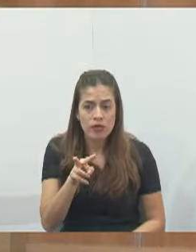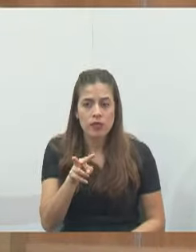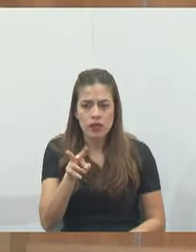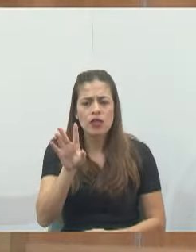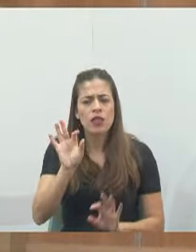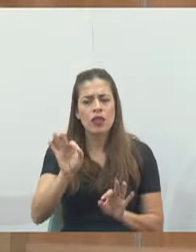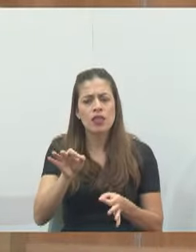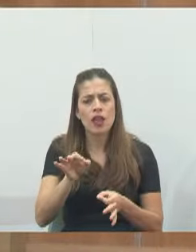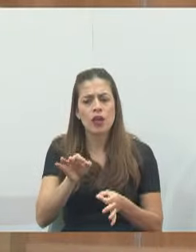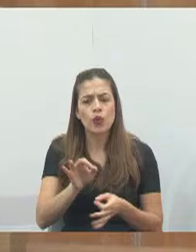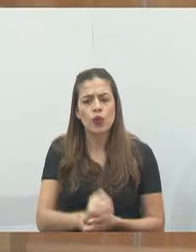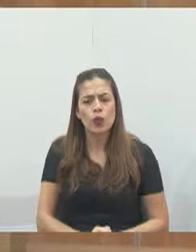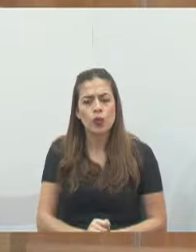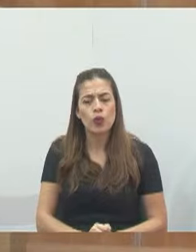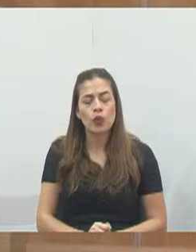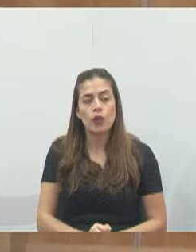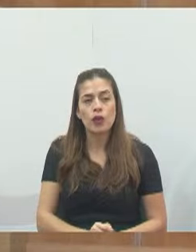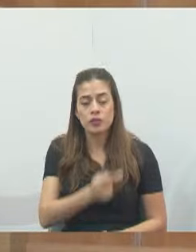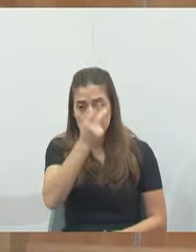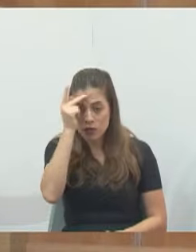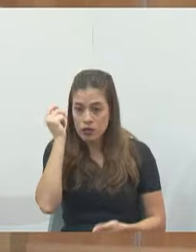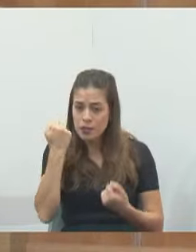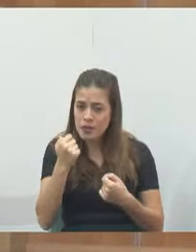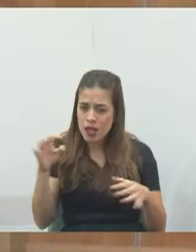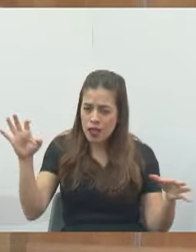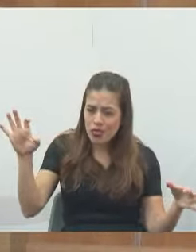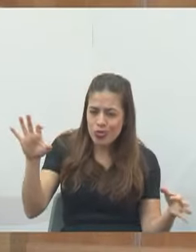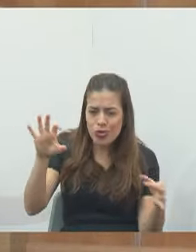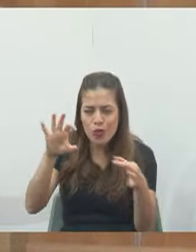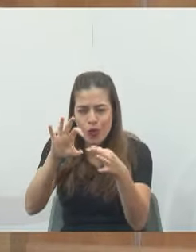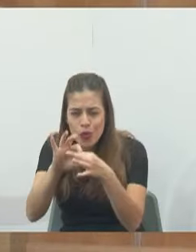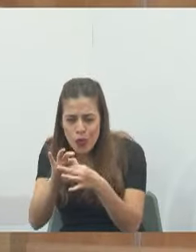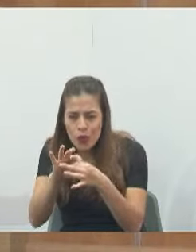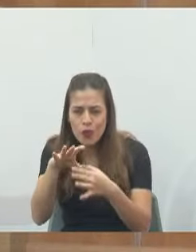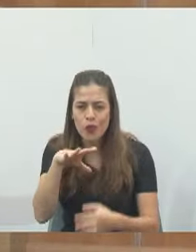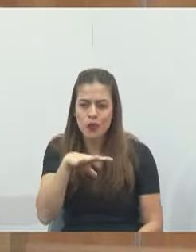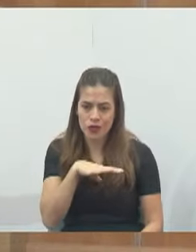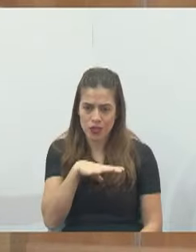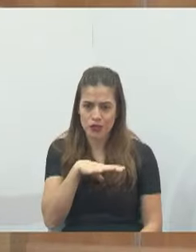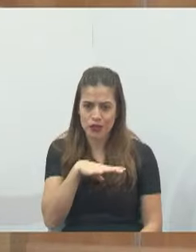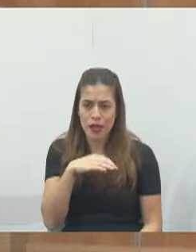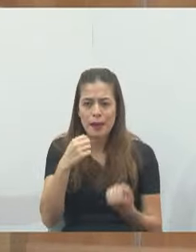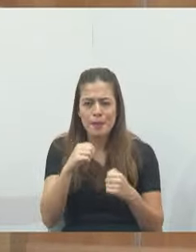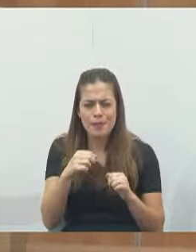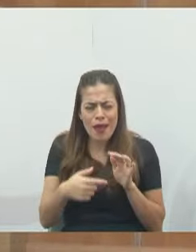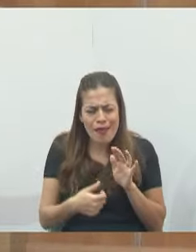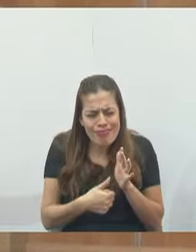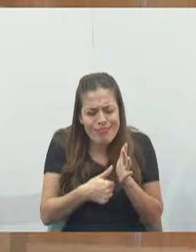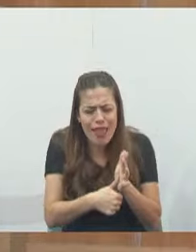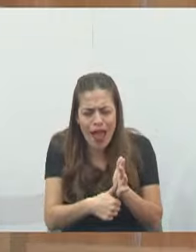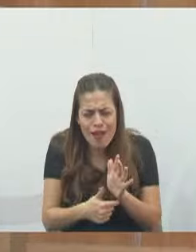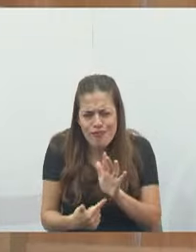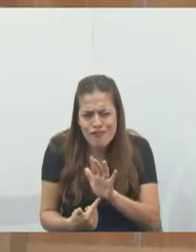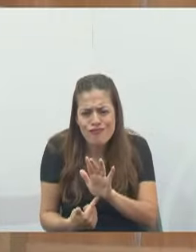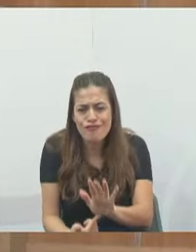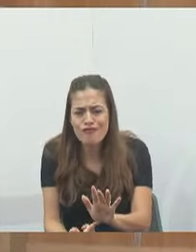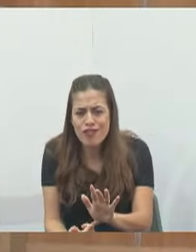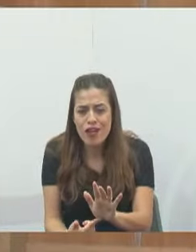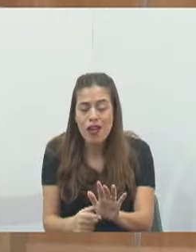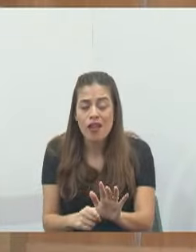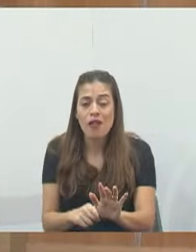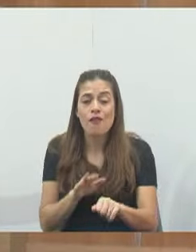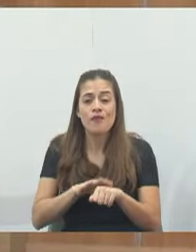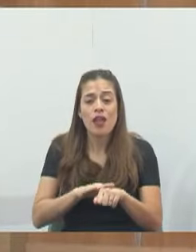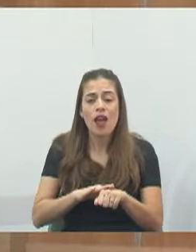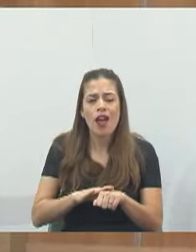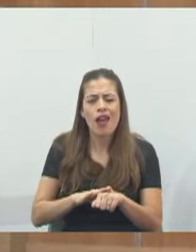o correto. As pessoas têm que ter conexão com o nosso município, têm que ter identidade, têm que ter feito